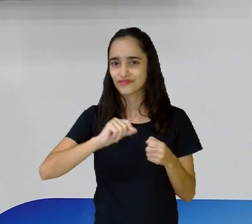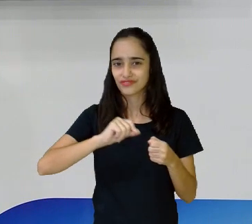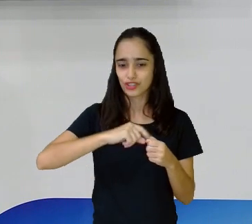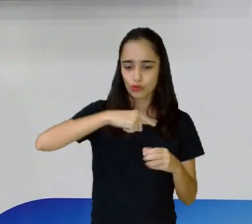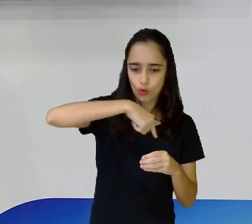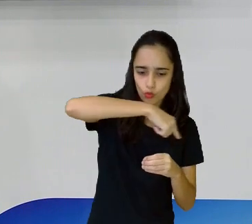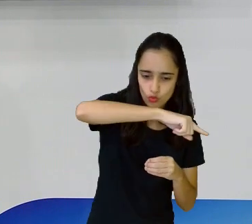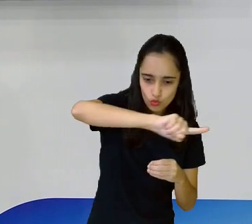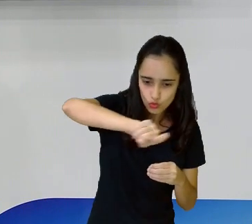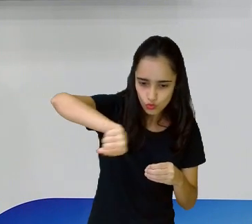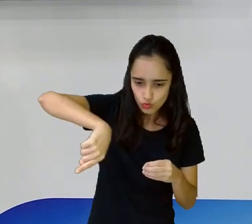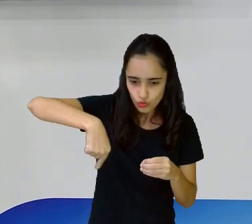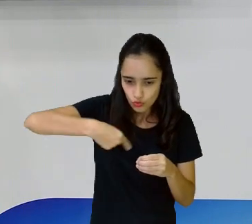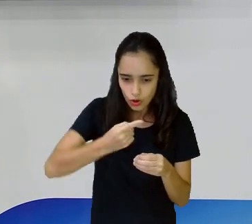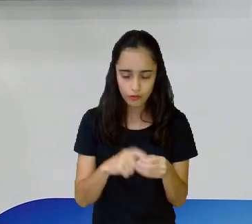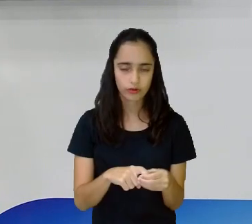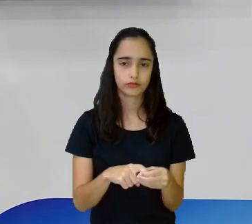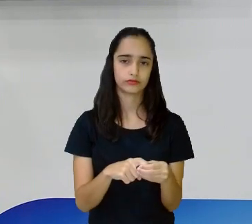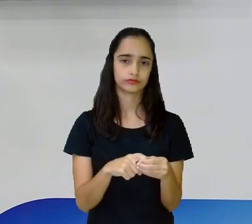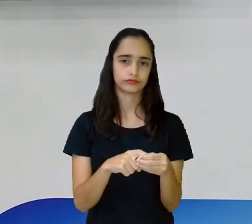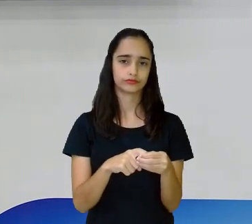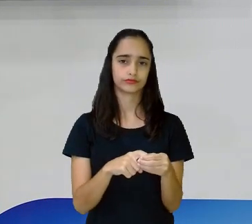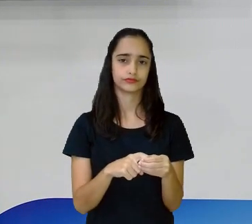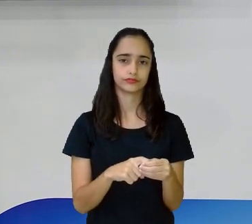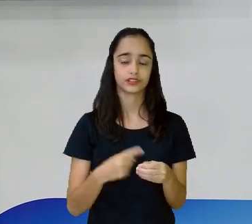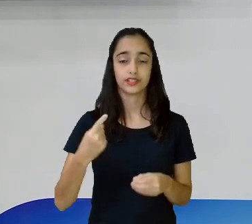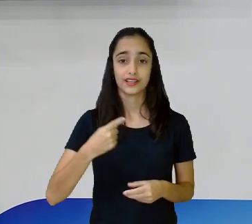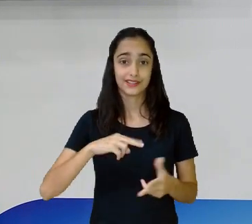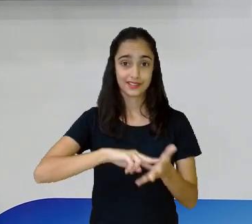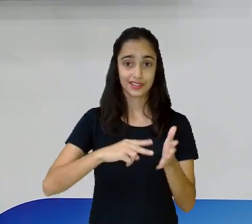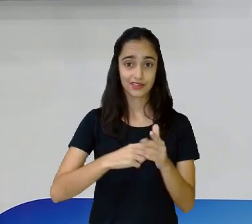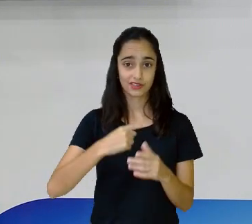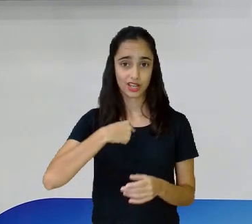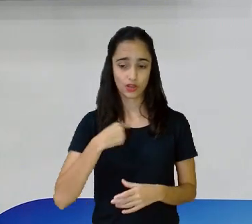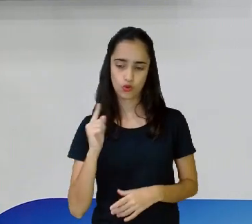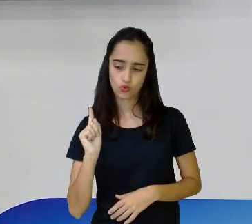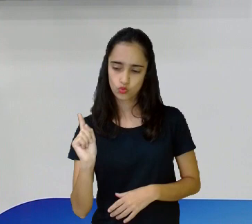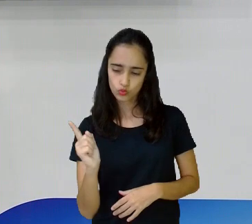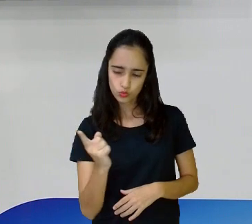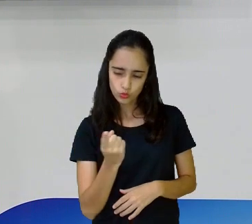inteira, significa dizer que eu girei